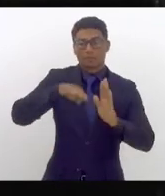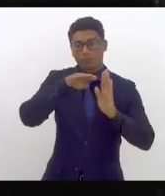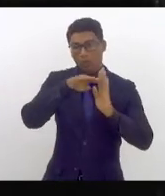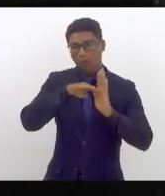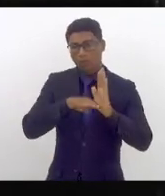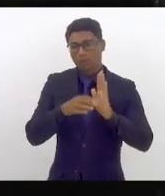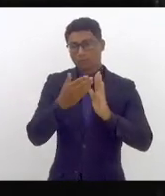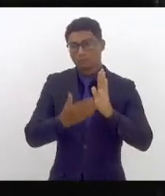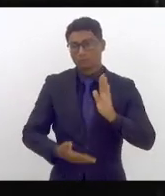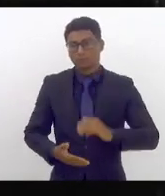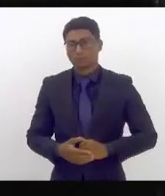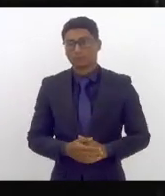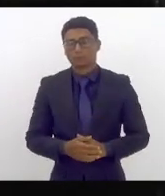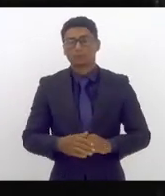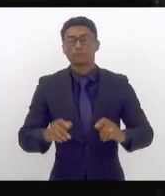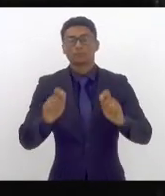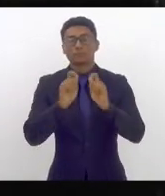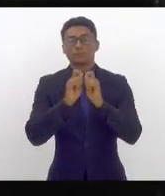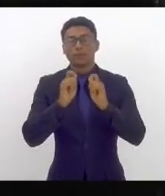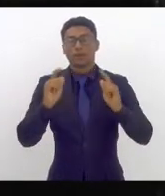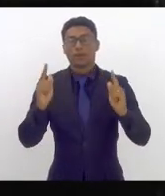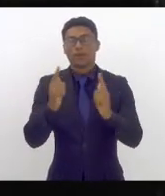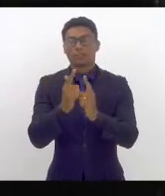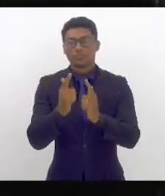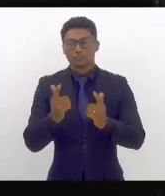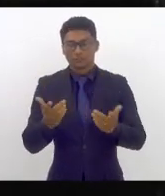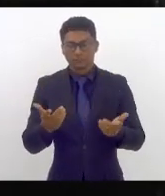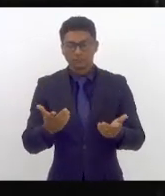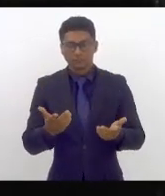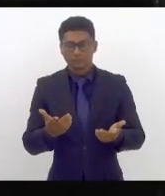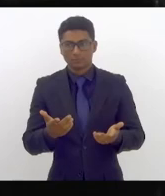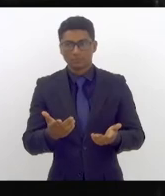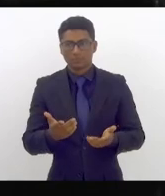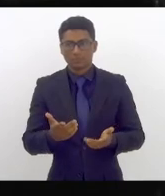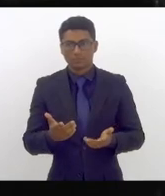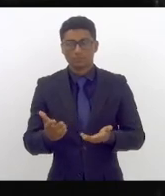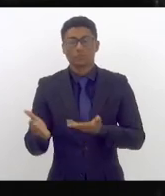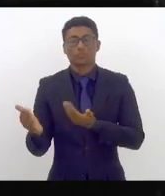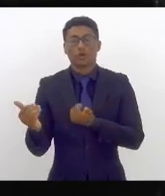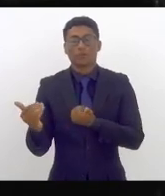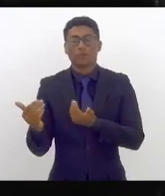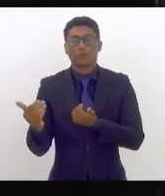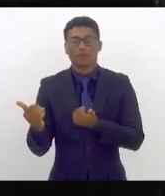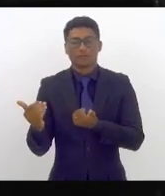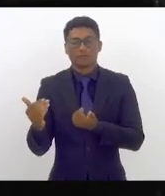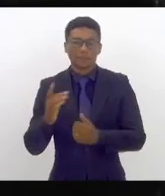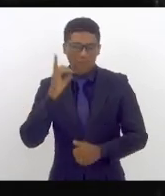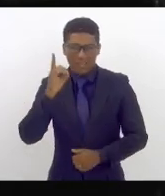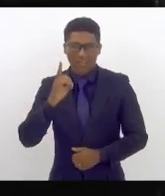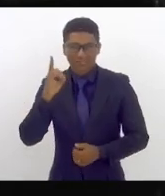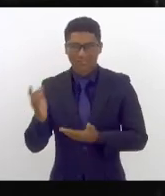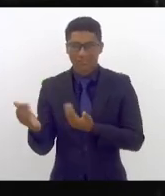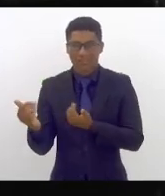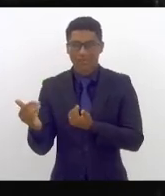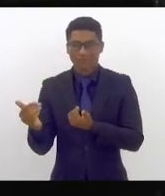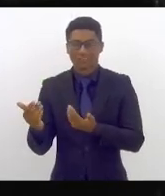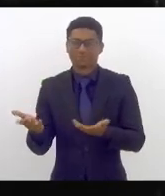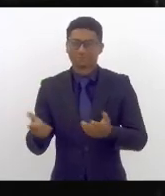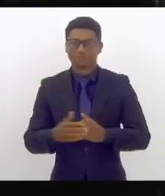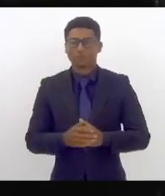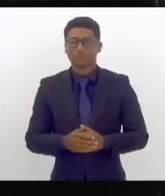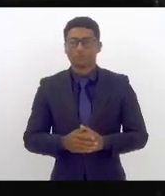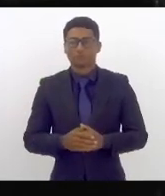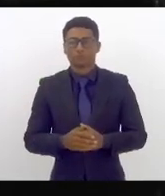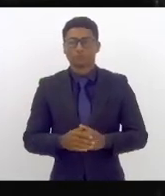que alérgica disponibiliza que são jovens parlamentares e recebi não é inclusive